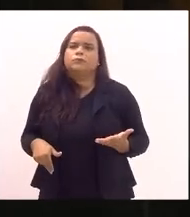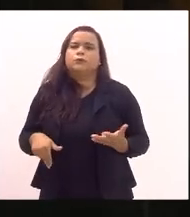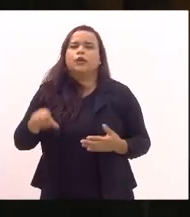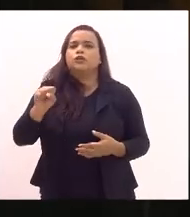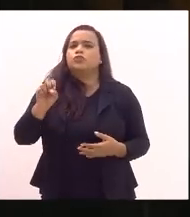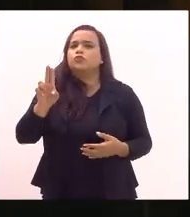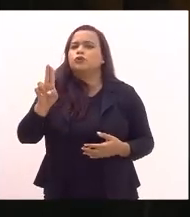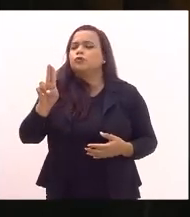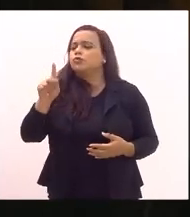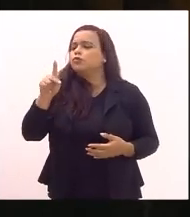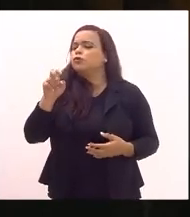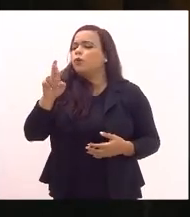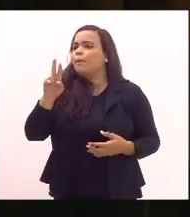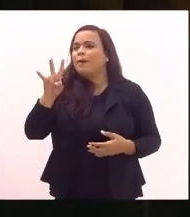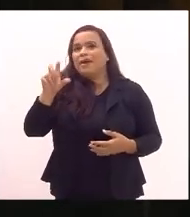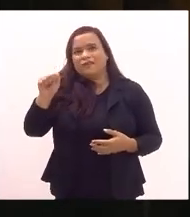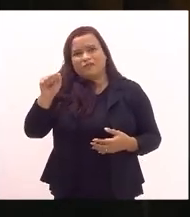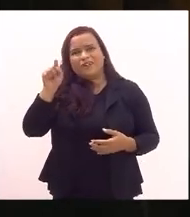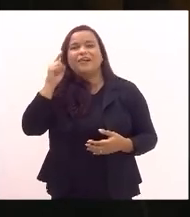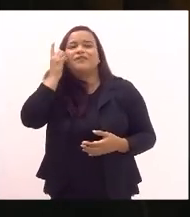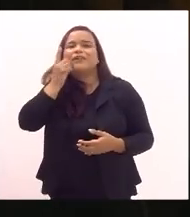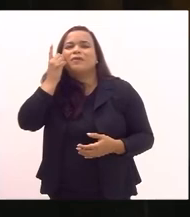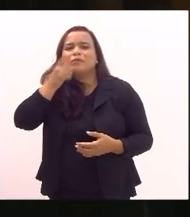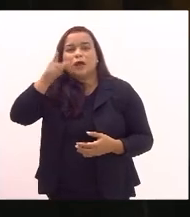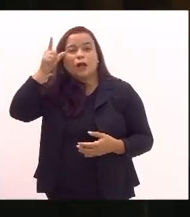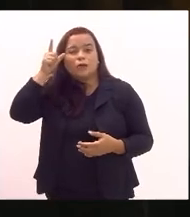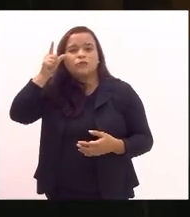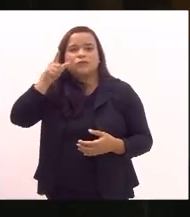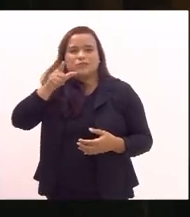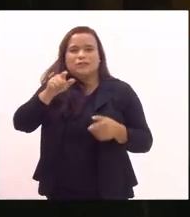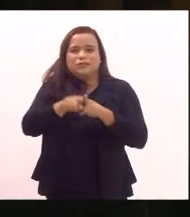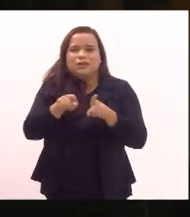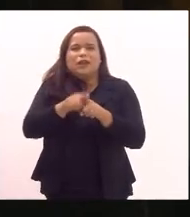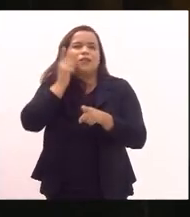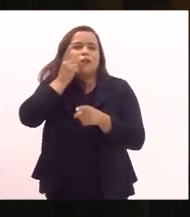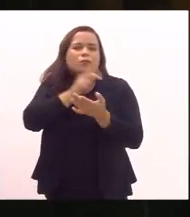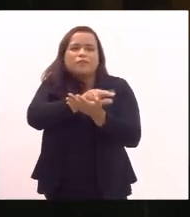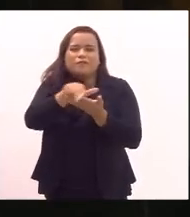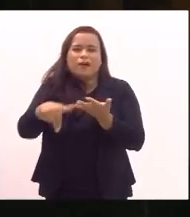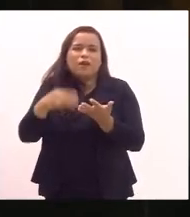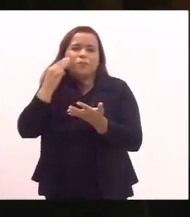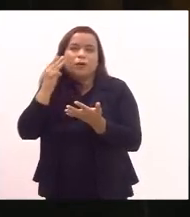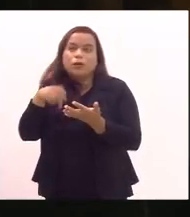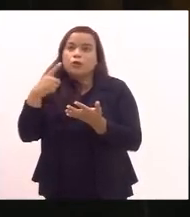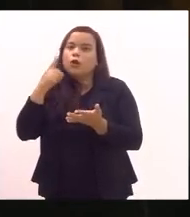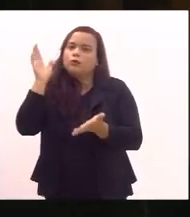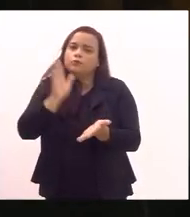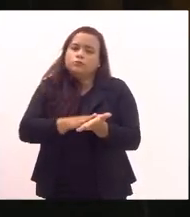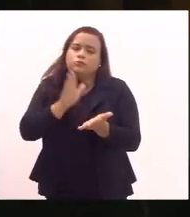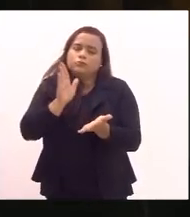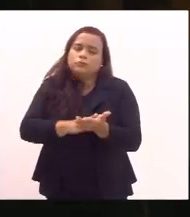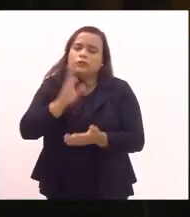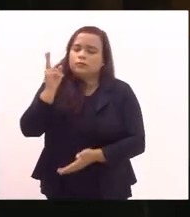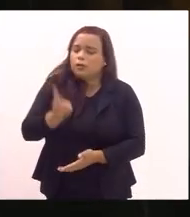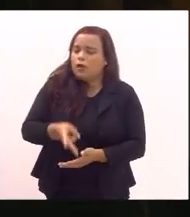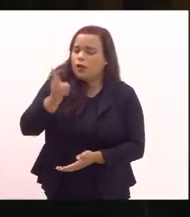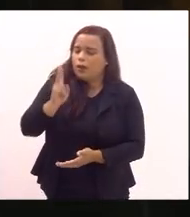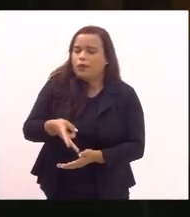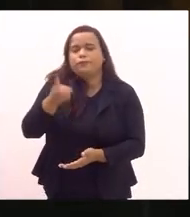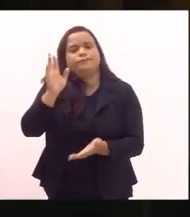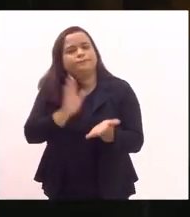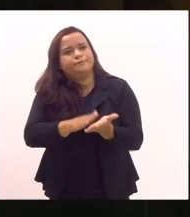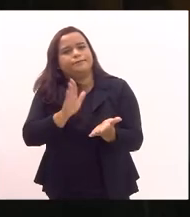SuperVia a deputada Lucinha aqui com muitos outros deputados Deputado da Mônica eu a gente bate nessa mesma tecla